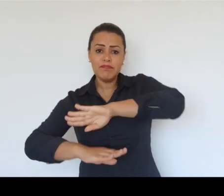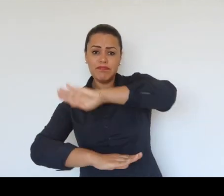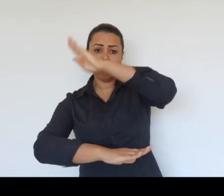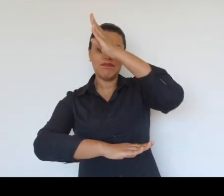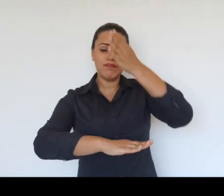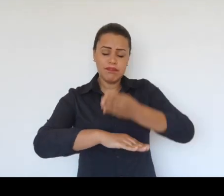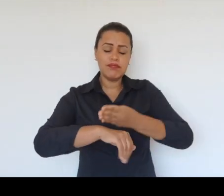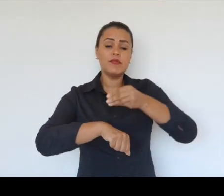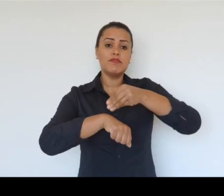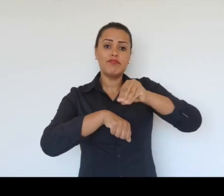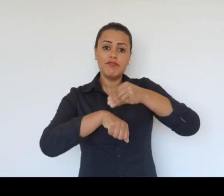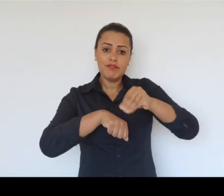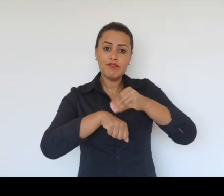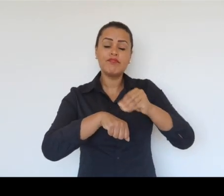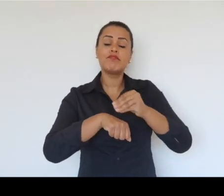pré-histórico.